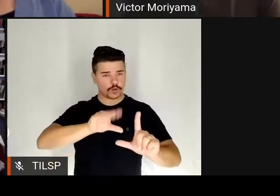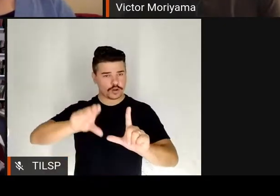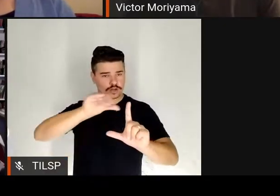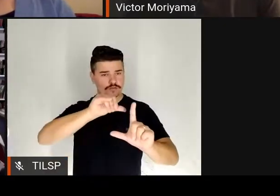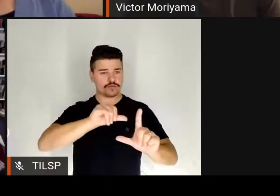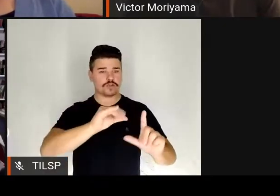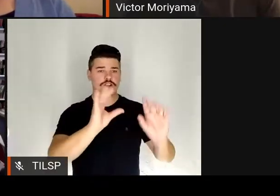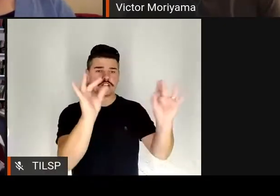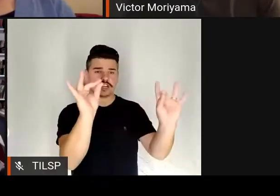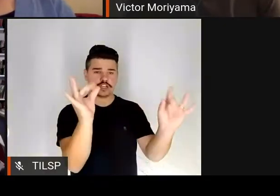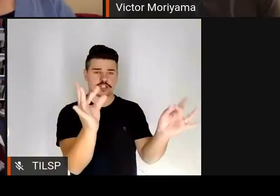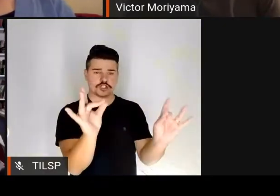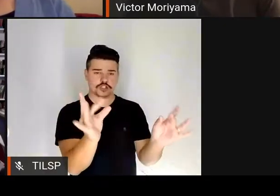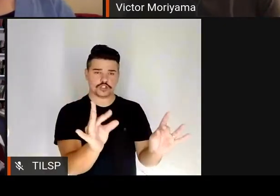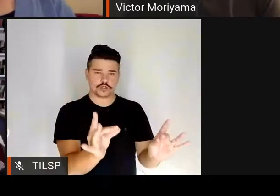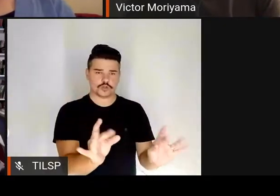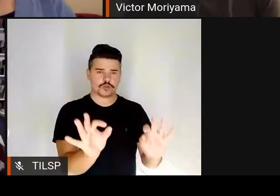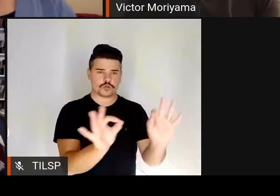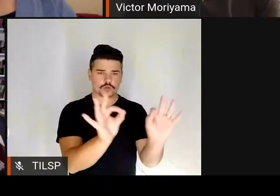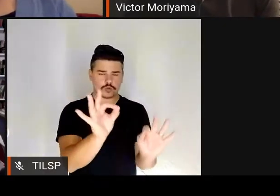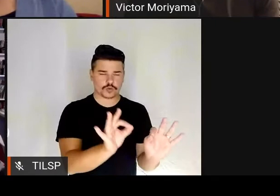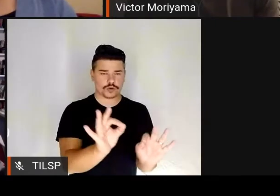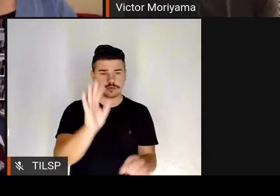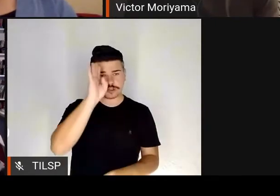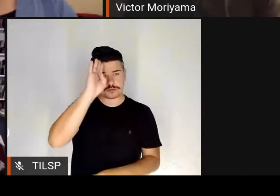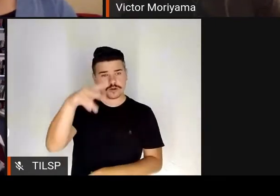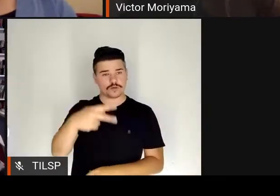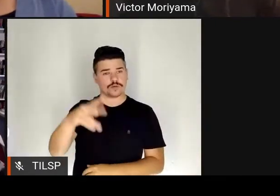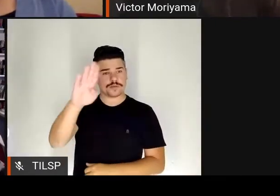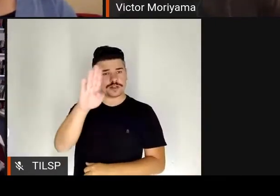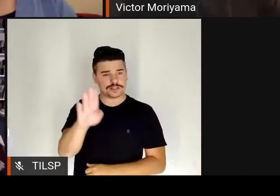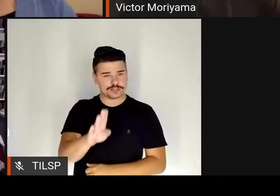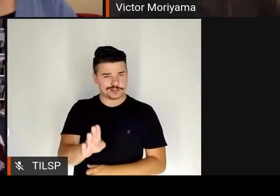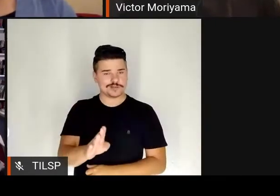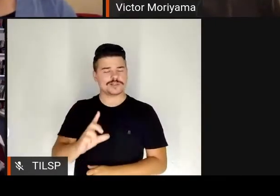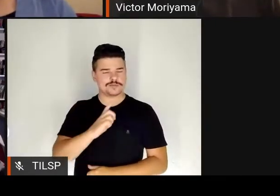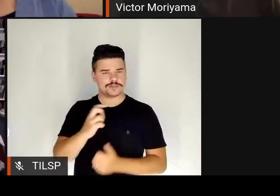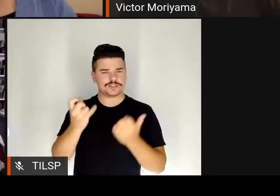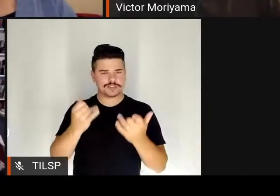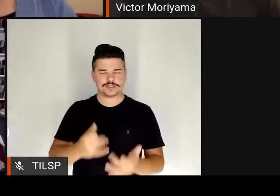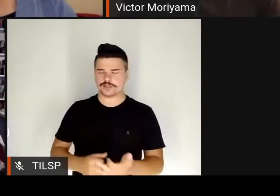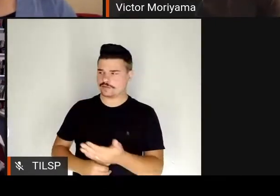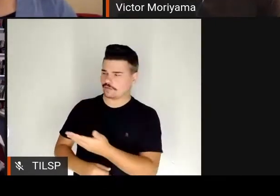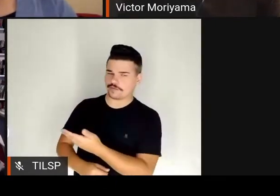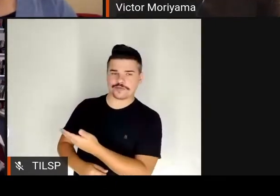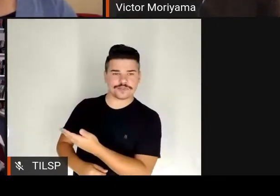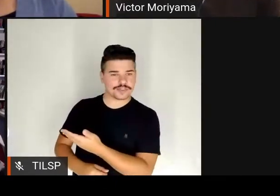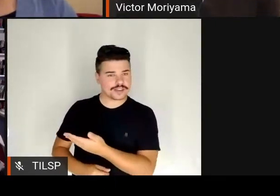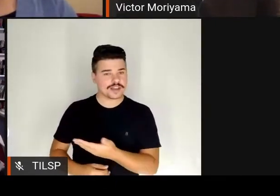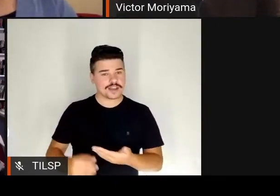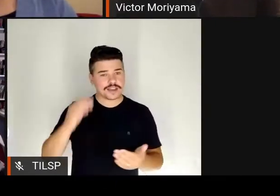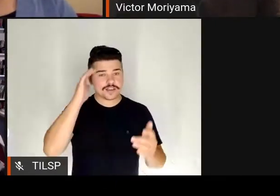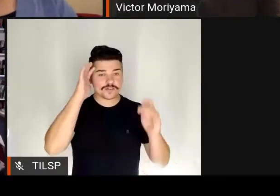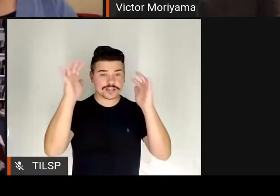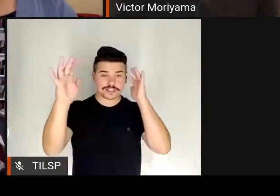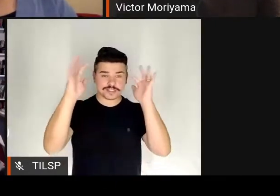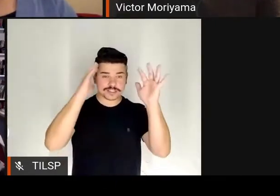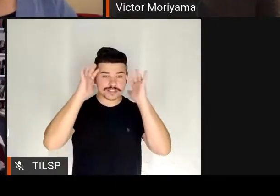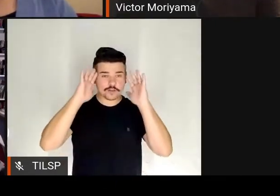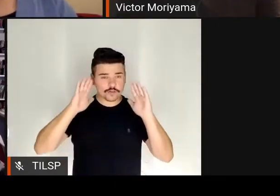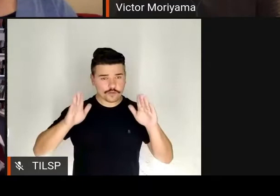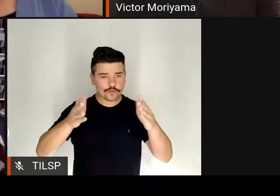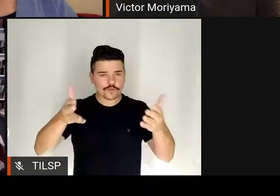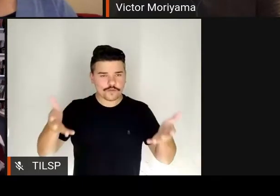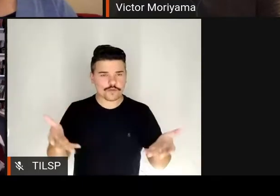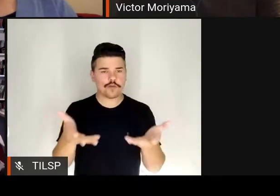na fotografia brasileira e com uma atividade muito importante hoje também de reflexão e de fomento